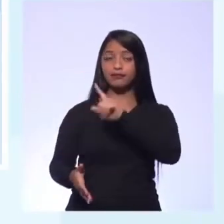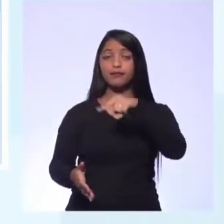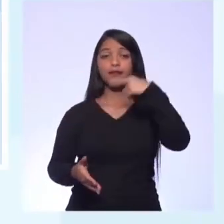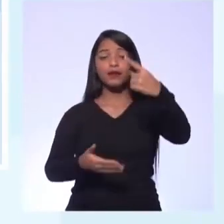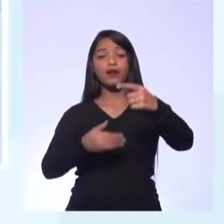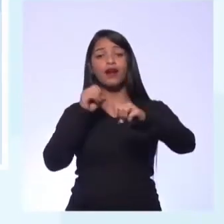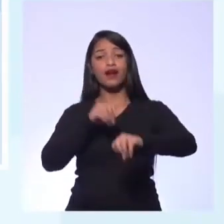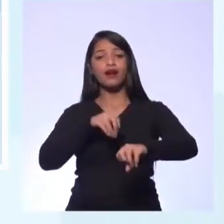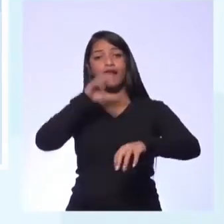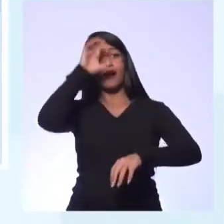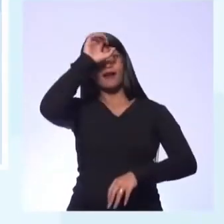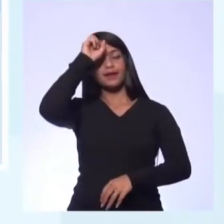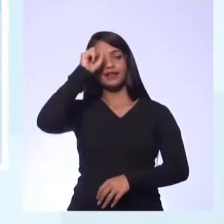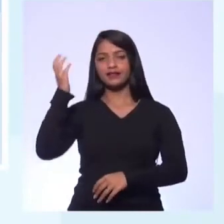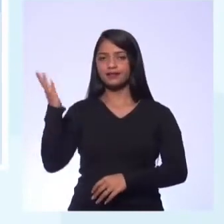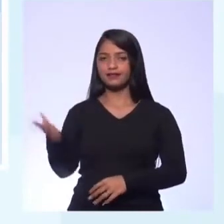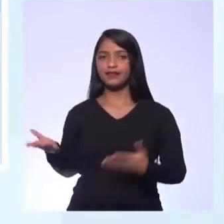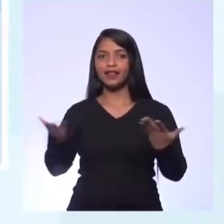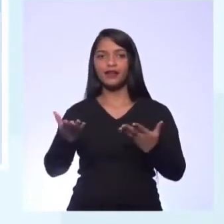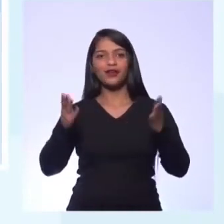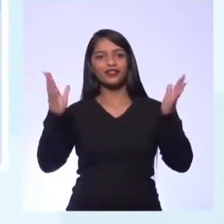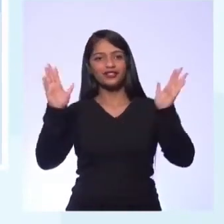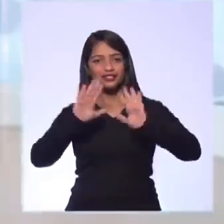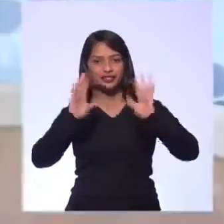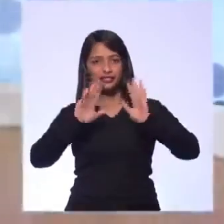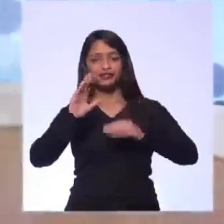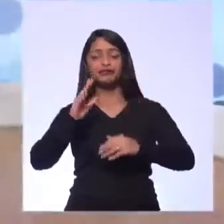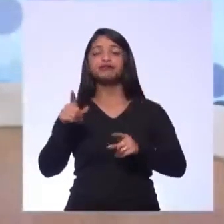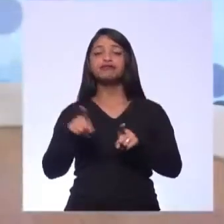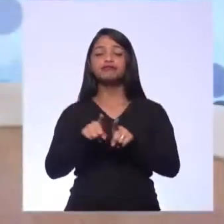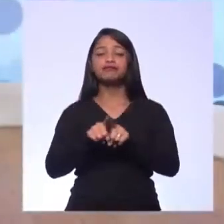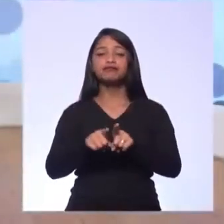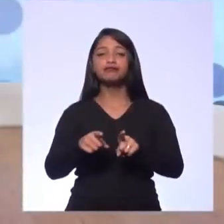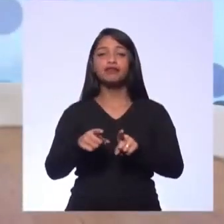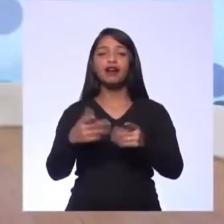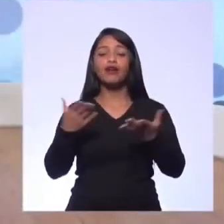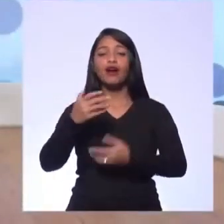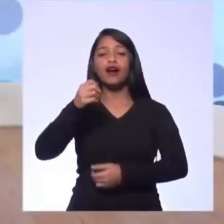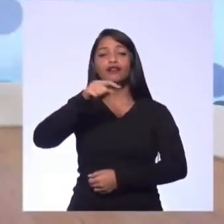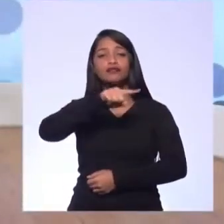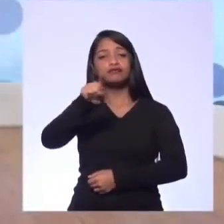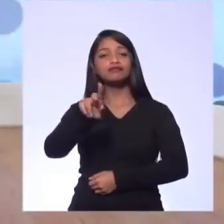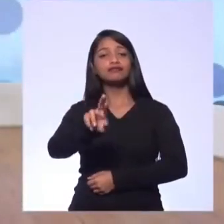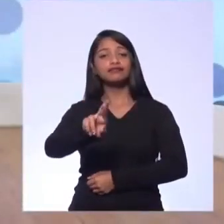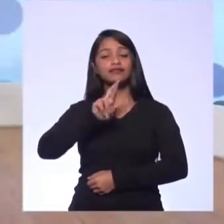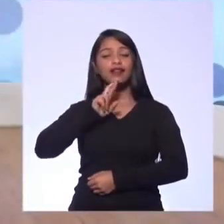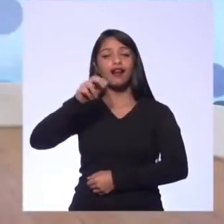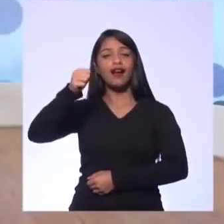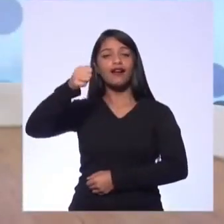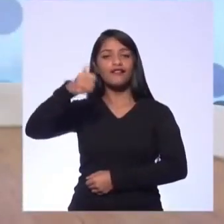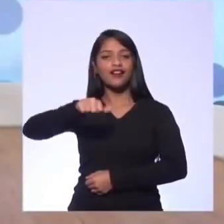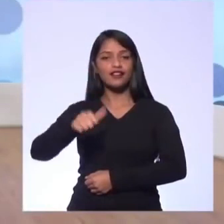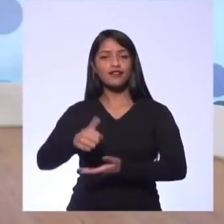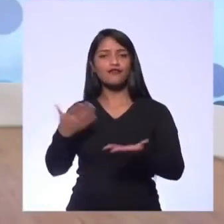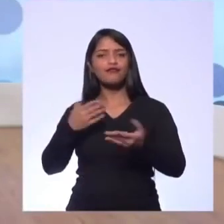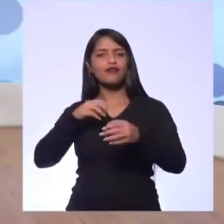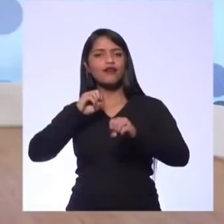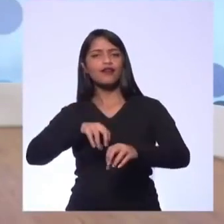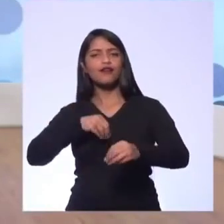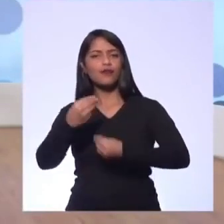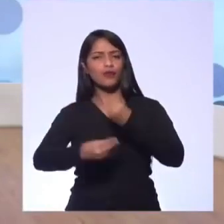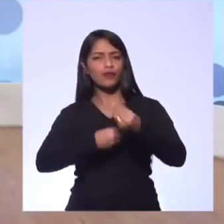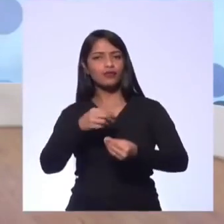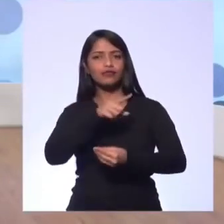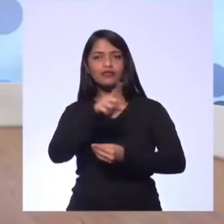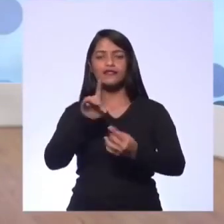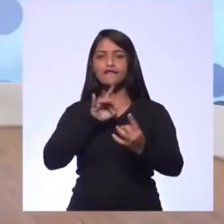aí agora a gente se despede e vai ter aí pesquisa para que vocês respondam sobre a aula, respondam aí o questionário, a gente fica muito feliz aí com o